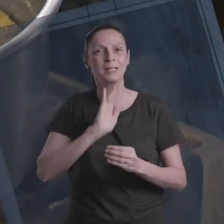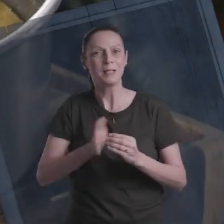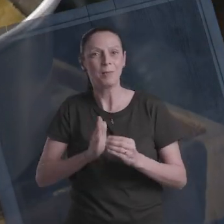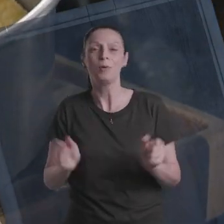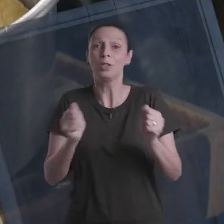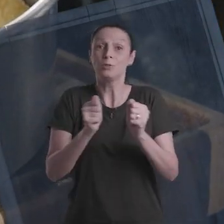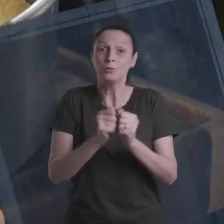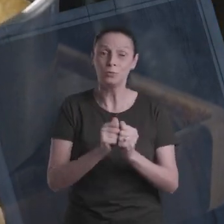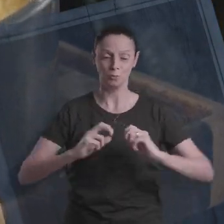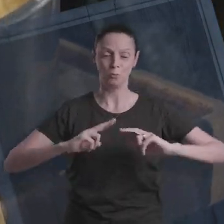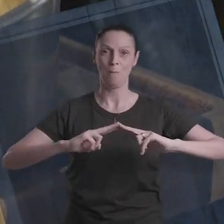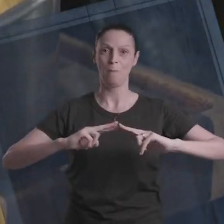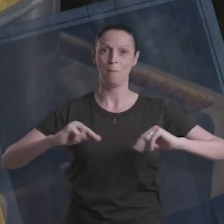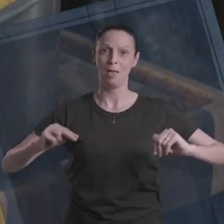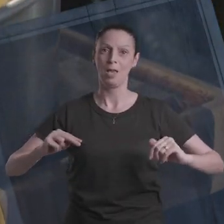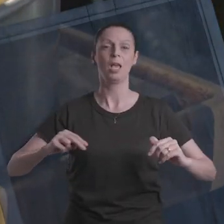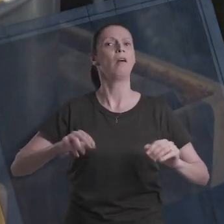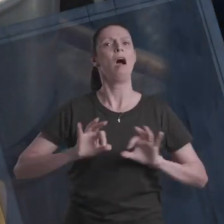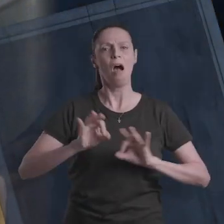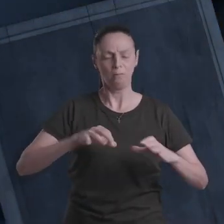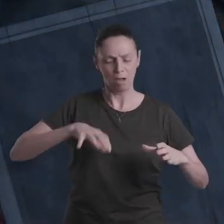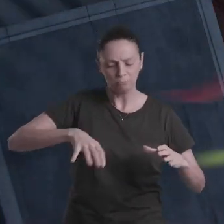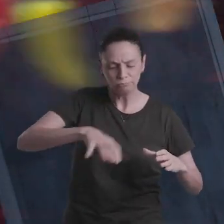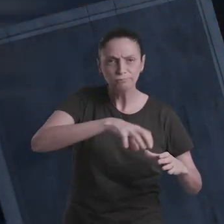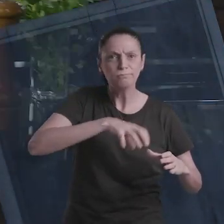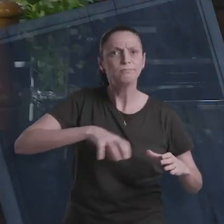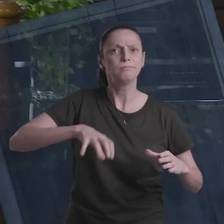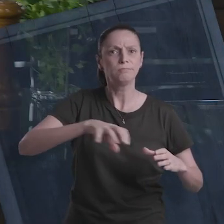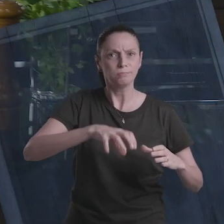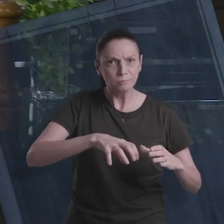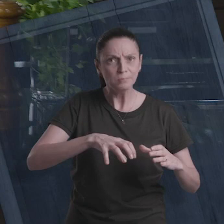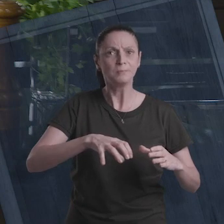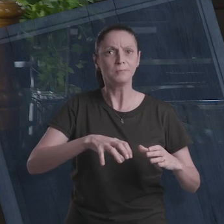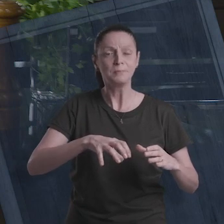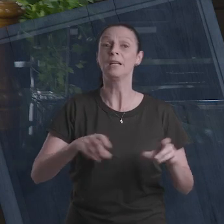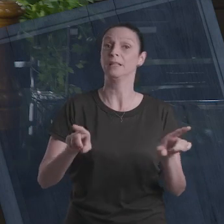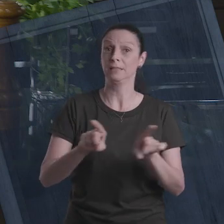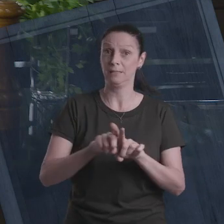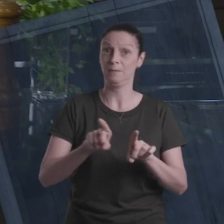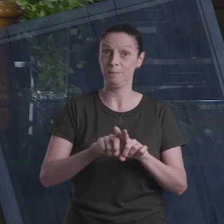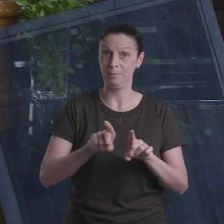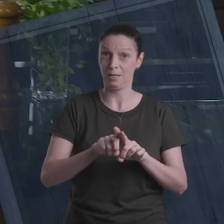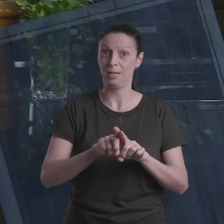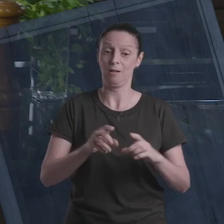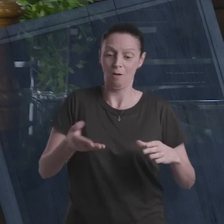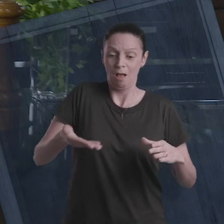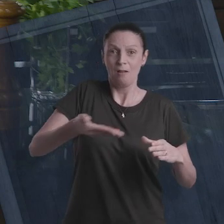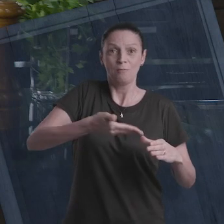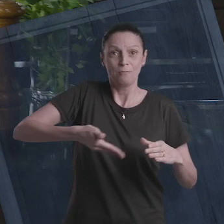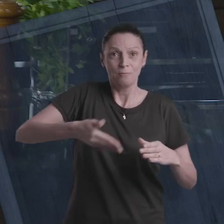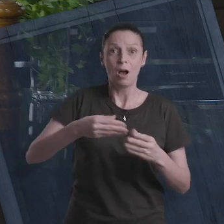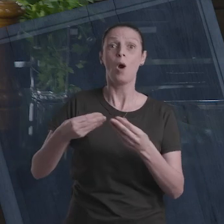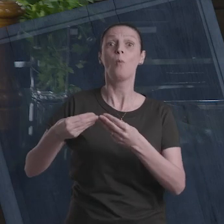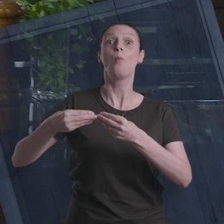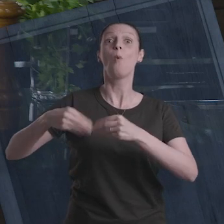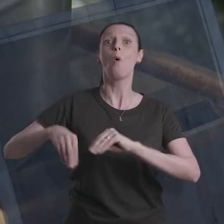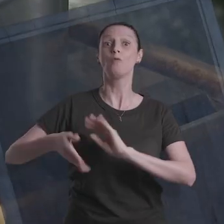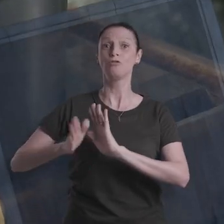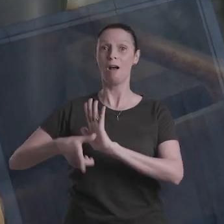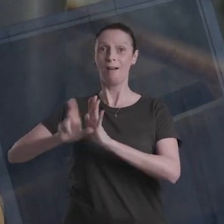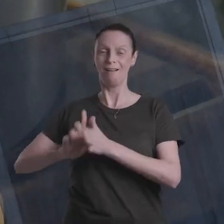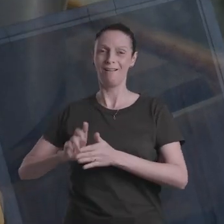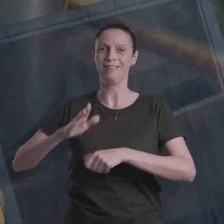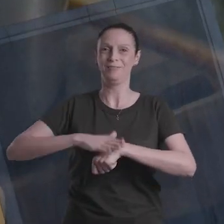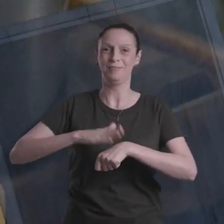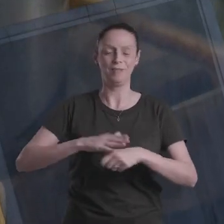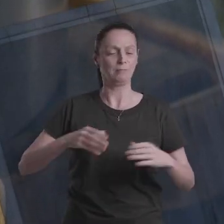com bacon. É só distribuir. Agora vamos acrescentar o nosso creme de ovos. É